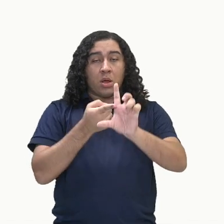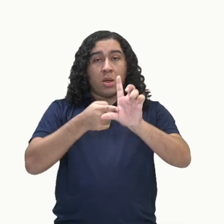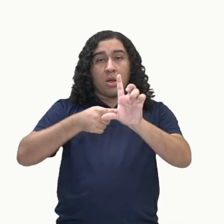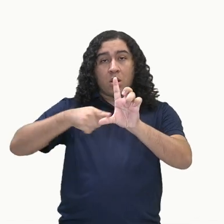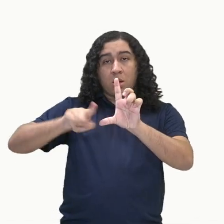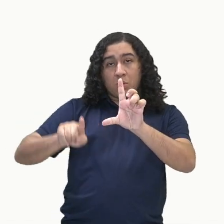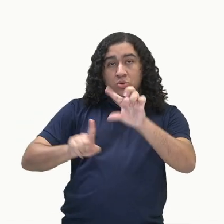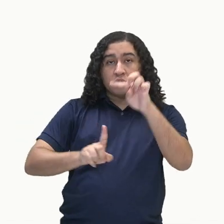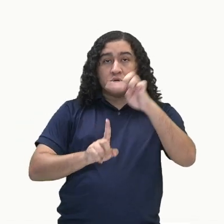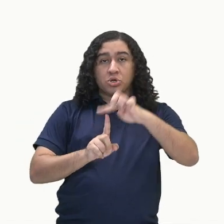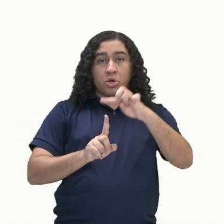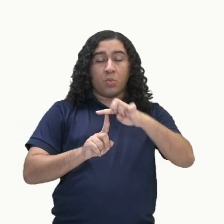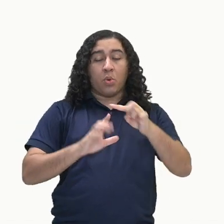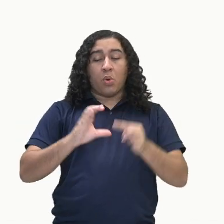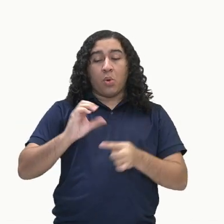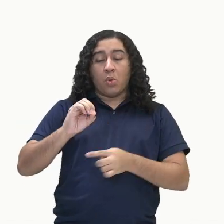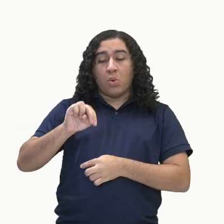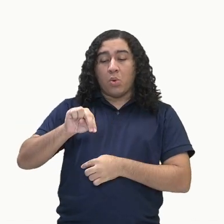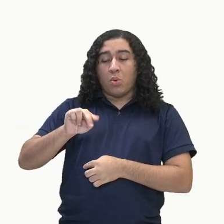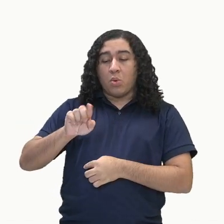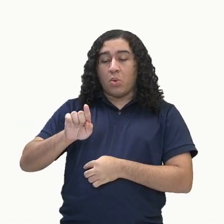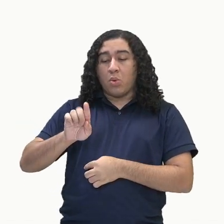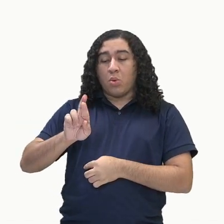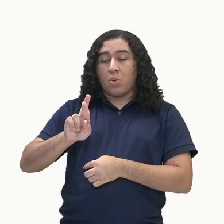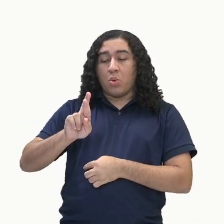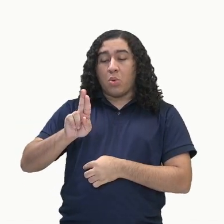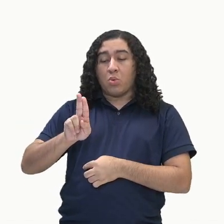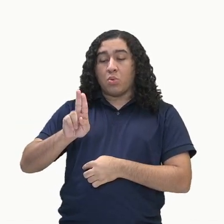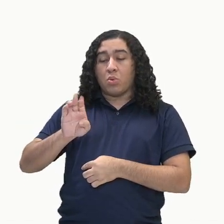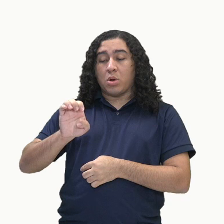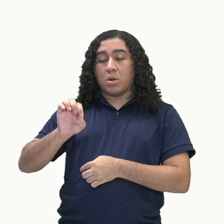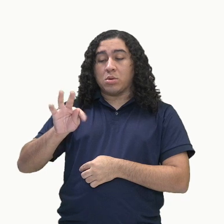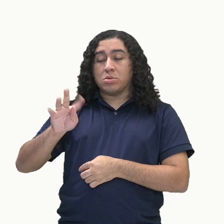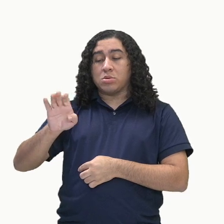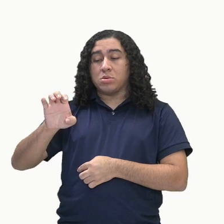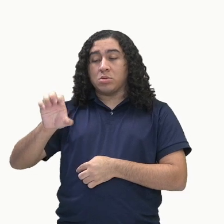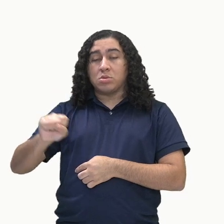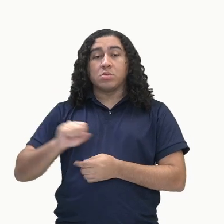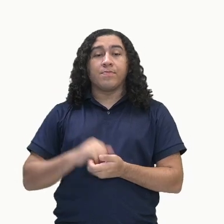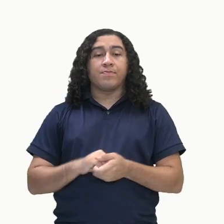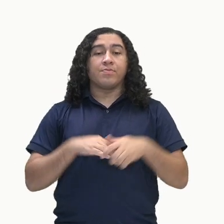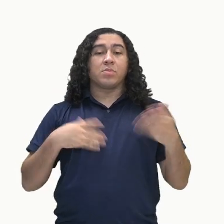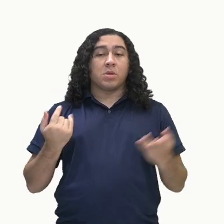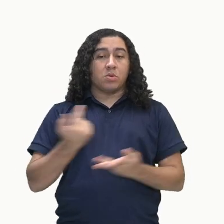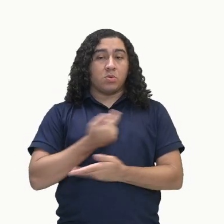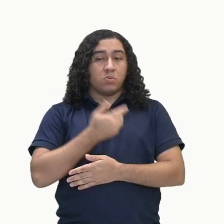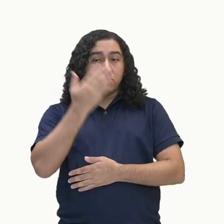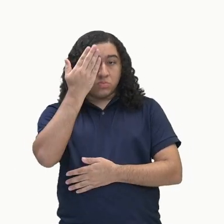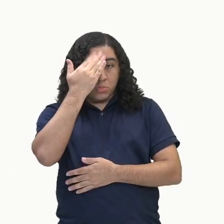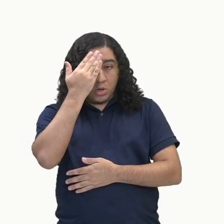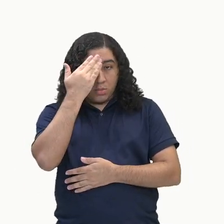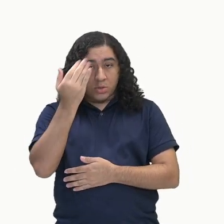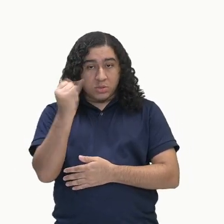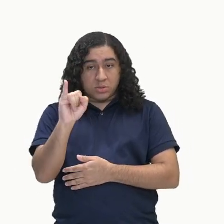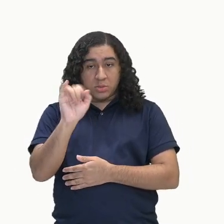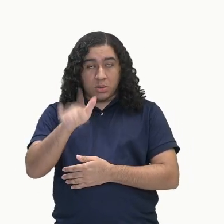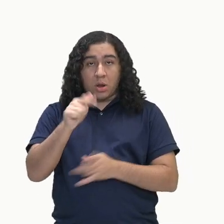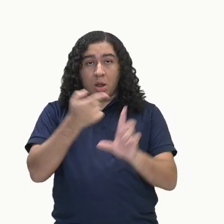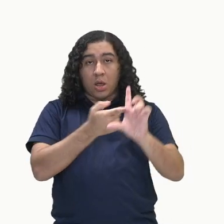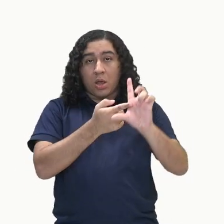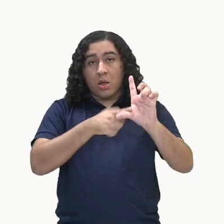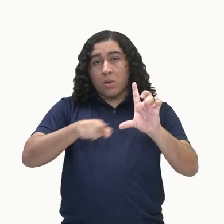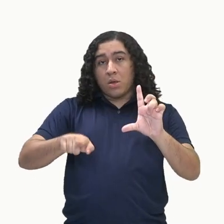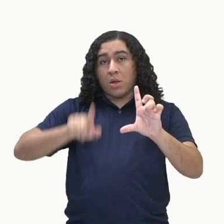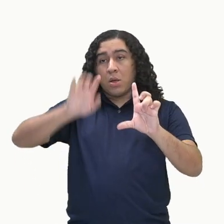ângulos congruentes. Então, a gente já sabe que para ser polígono regular, ele